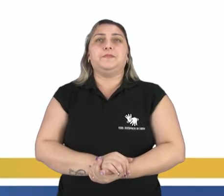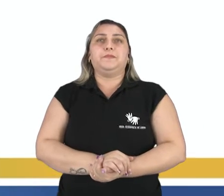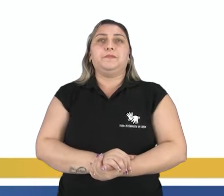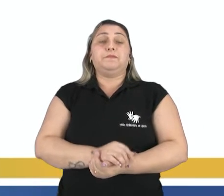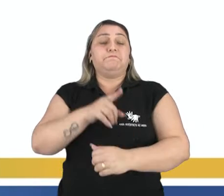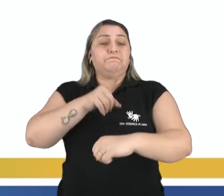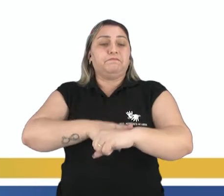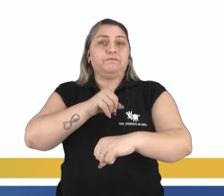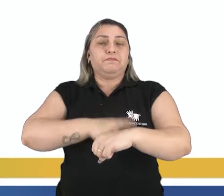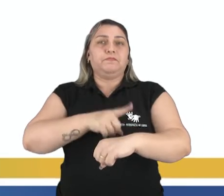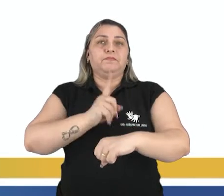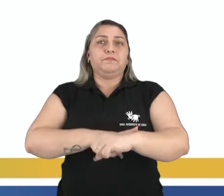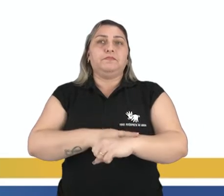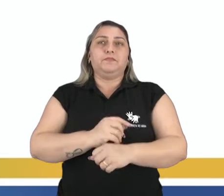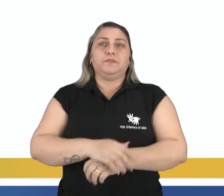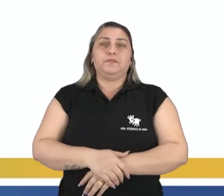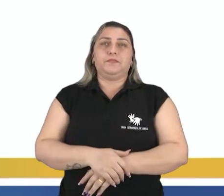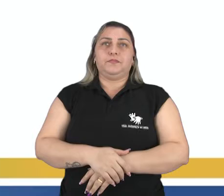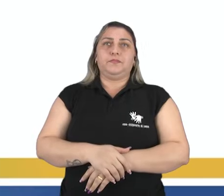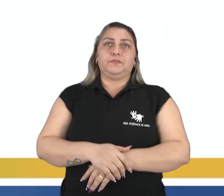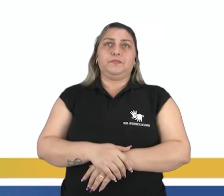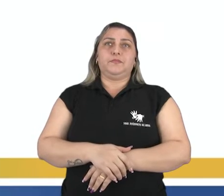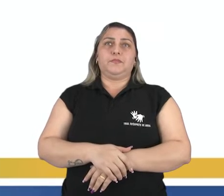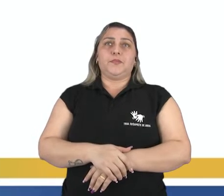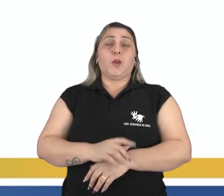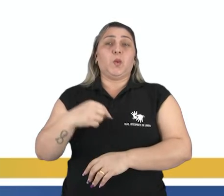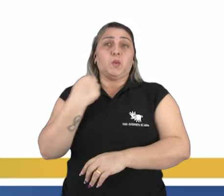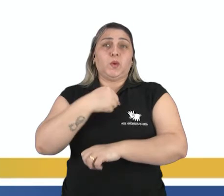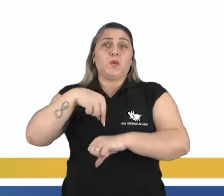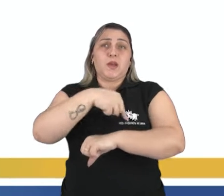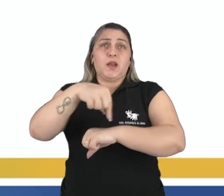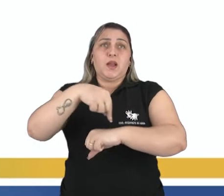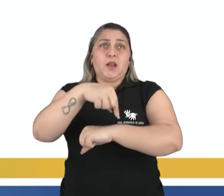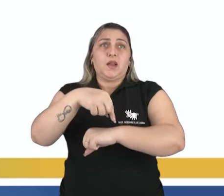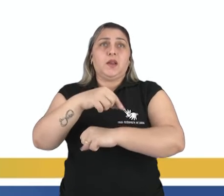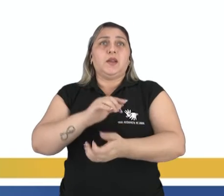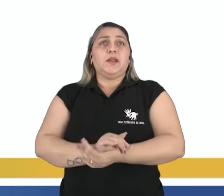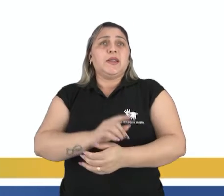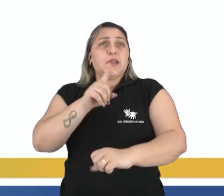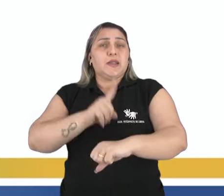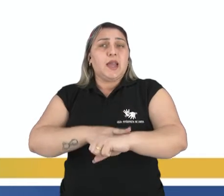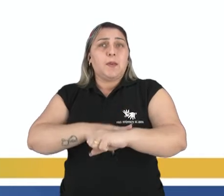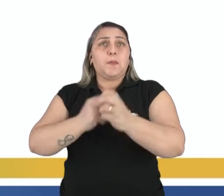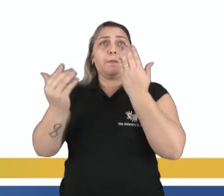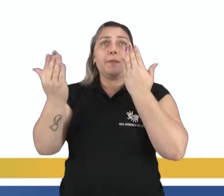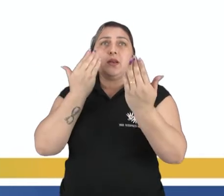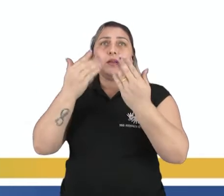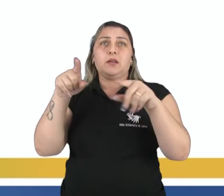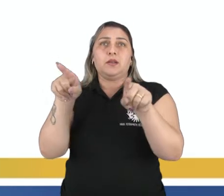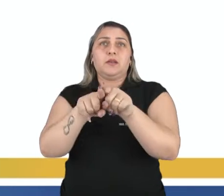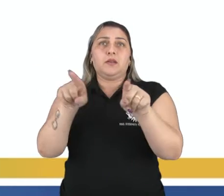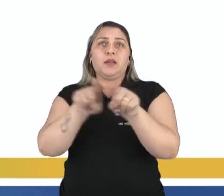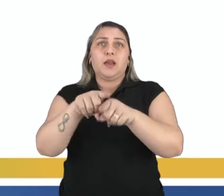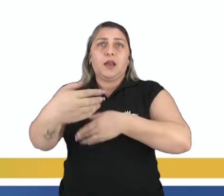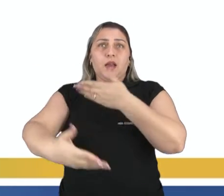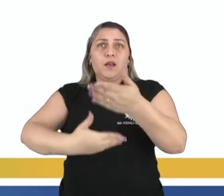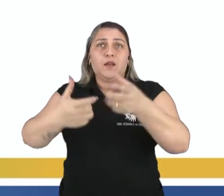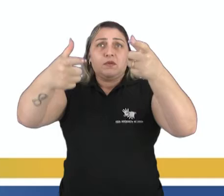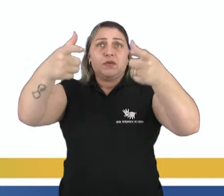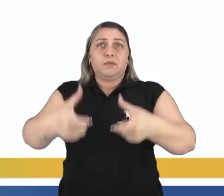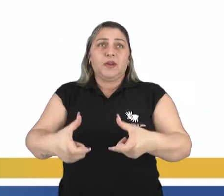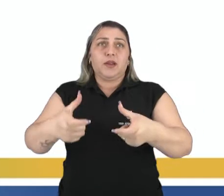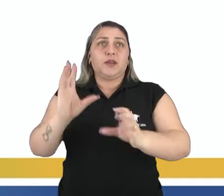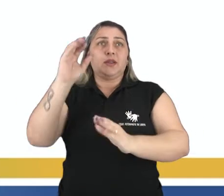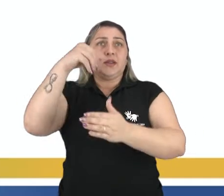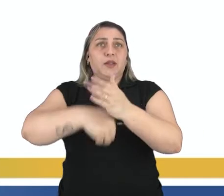desse tempo, como se fosse o nosso relógio andando, tá? Nós temos o tempo psicológico, que já é